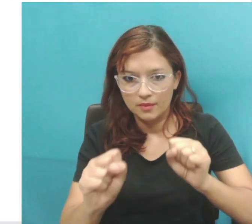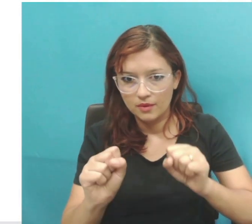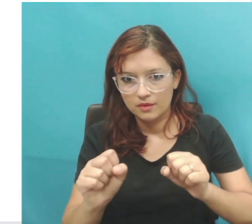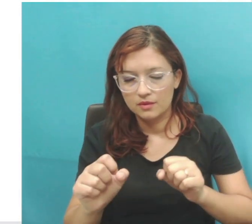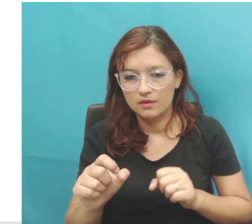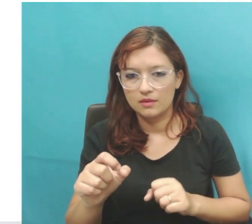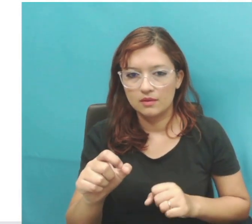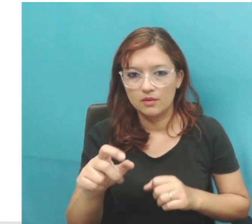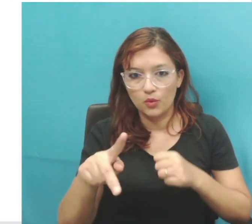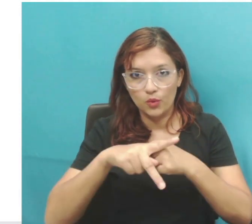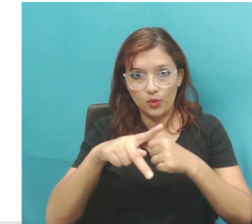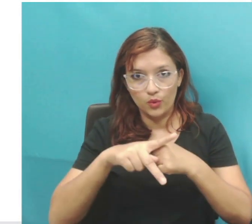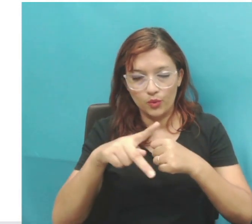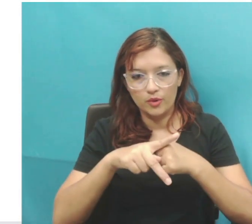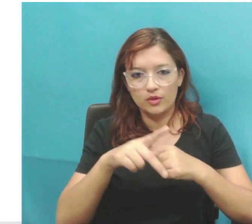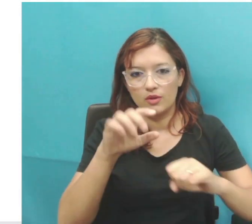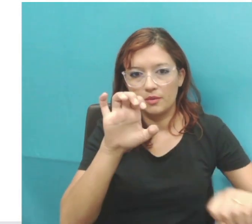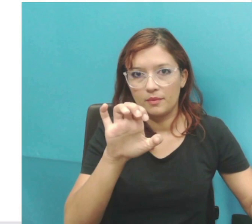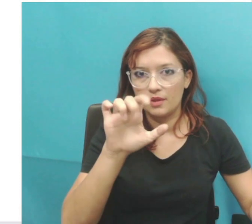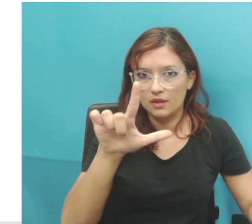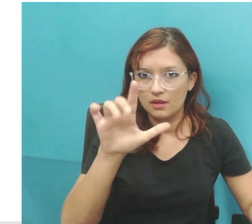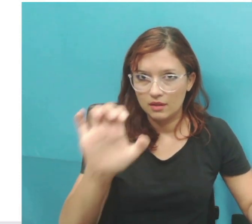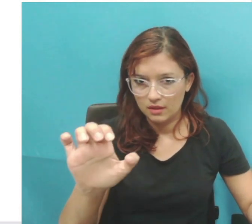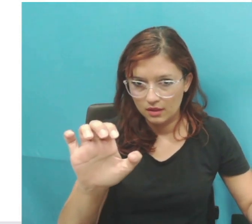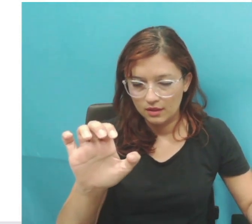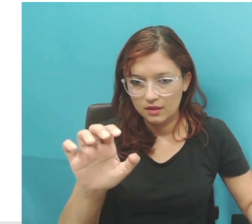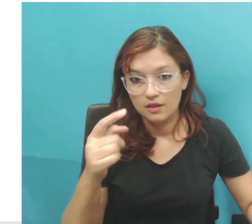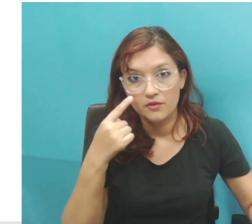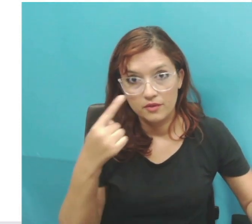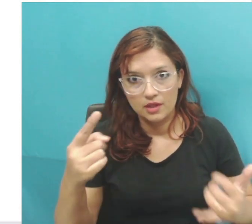Veja, ó, não o encontrei na escola hoje.